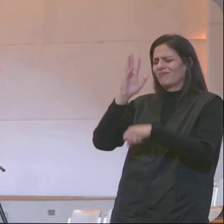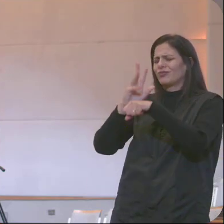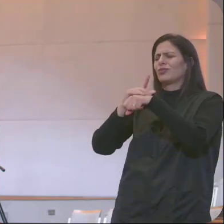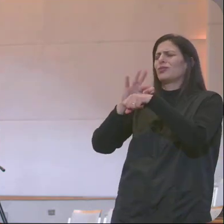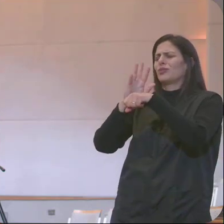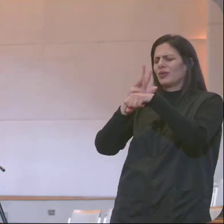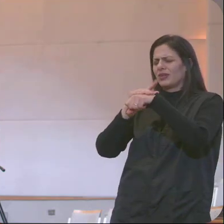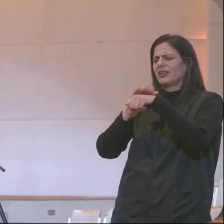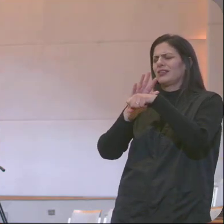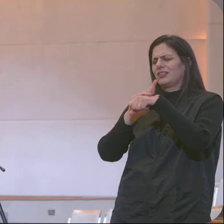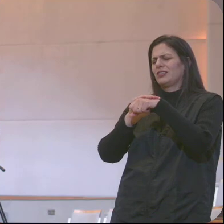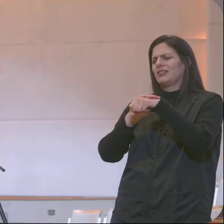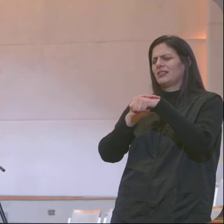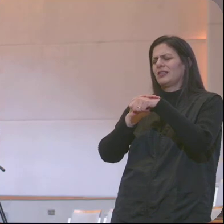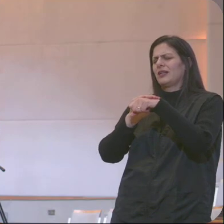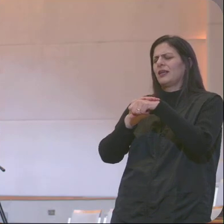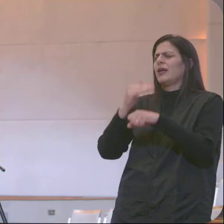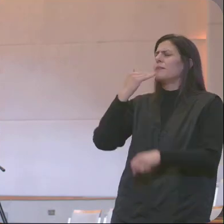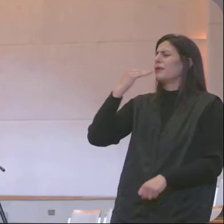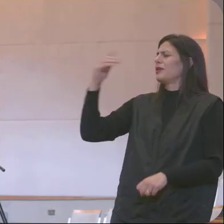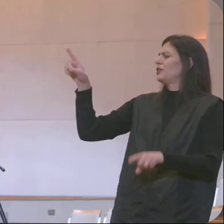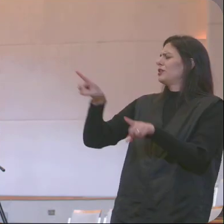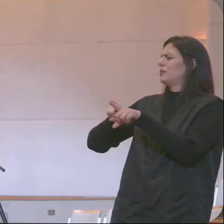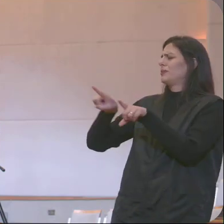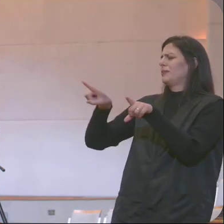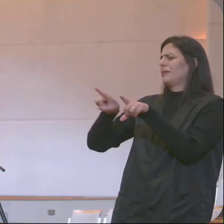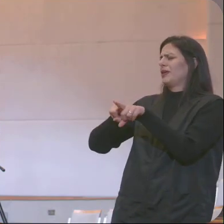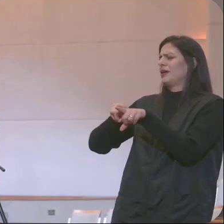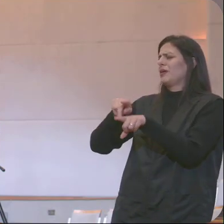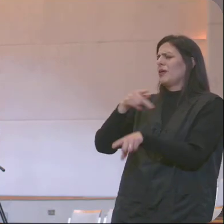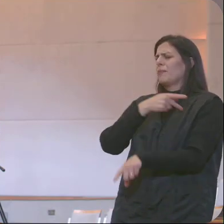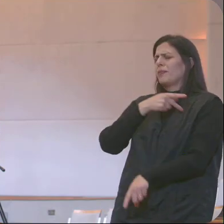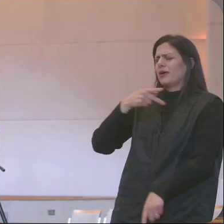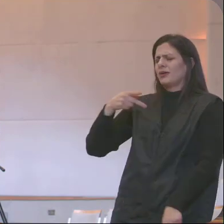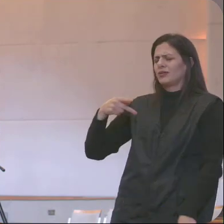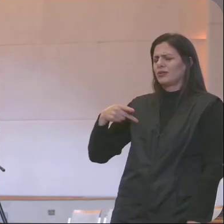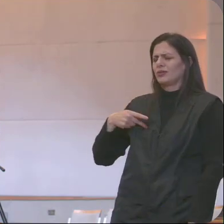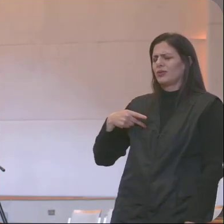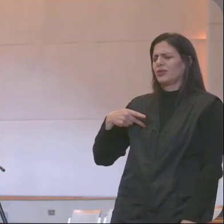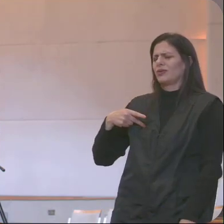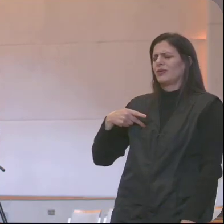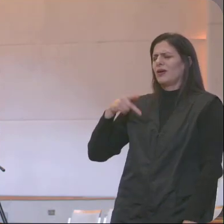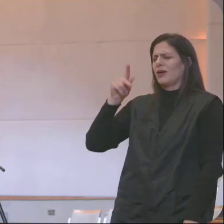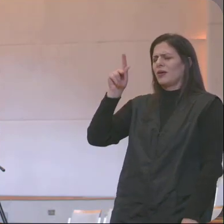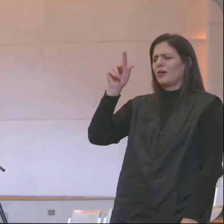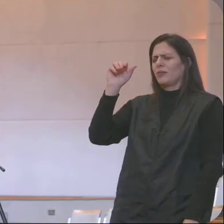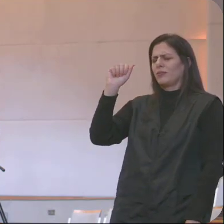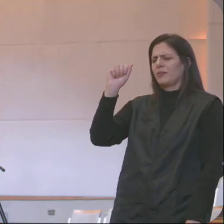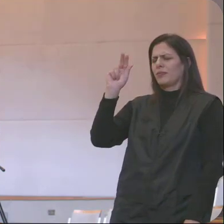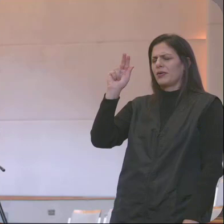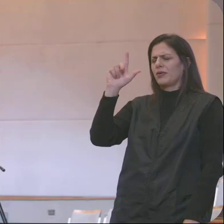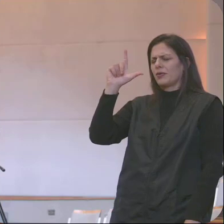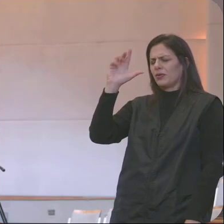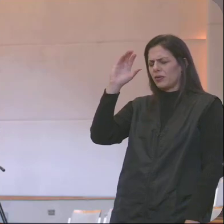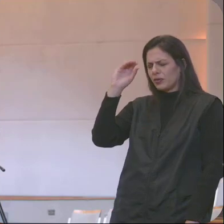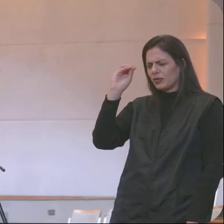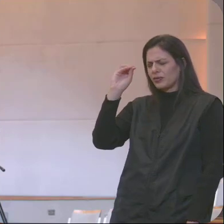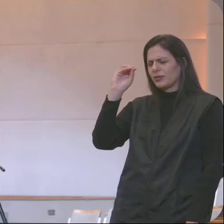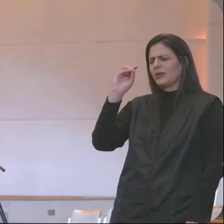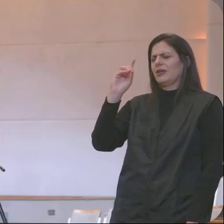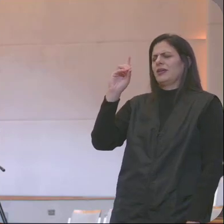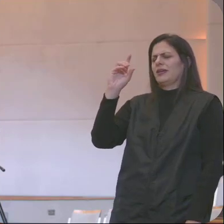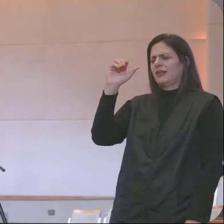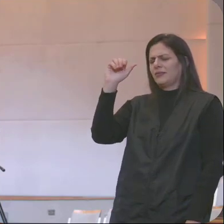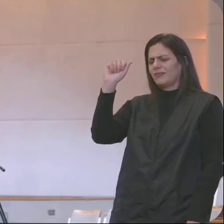semana vai fazer mais uma etapa no seu tratamento, pedindo por aqueles que estão doentes, que nos vem